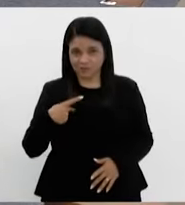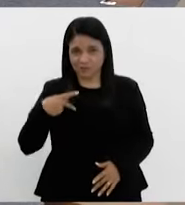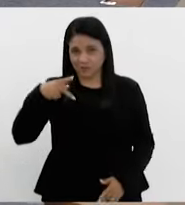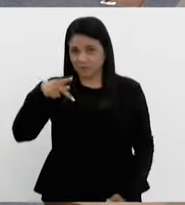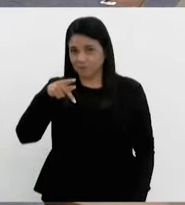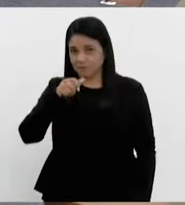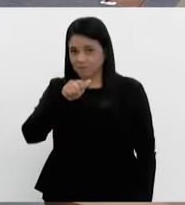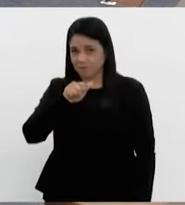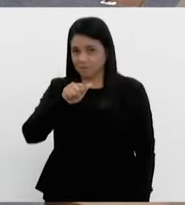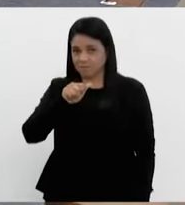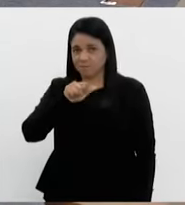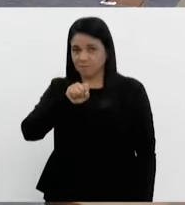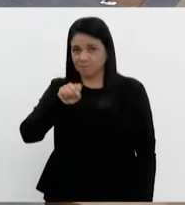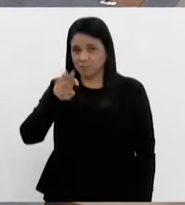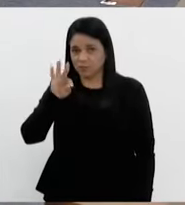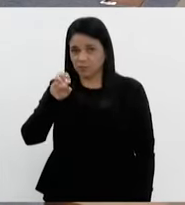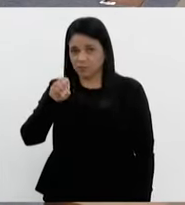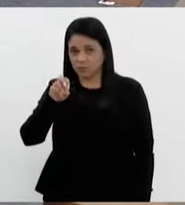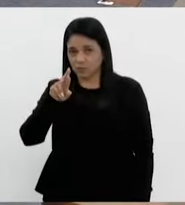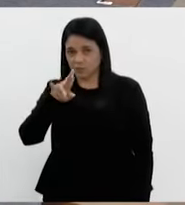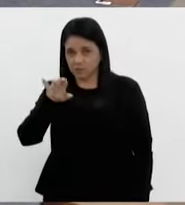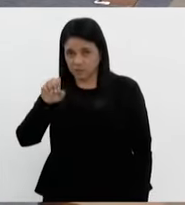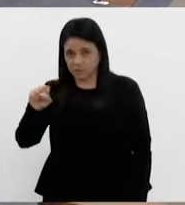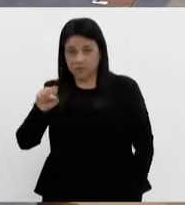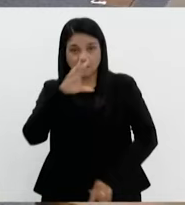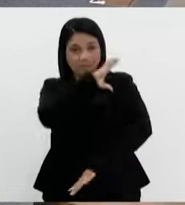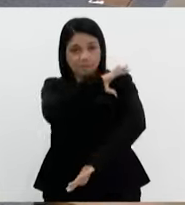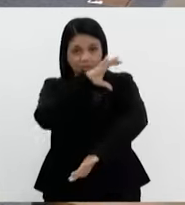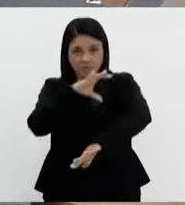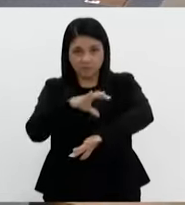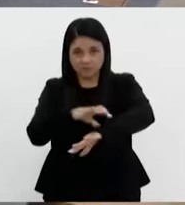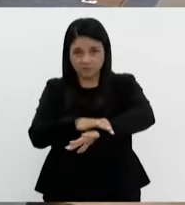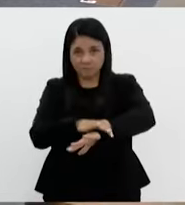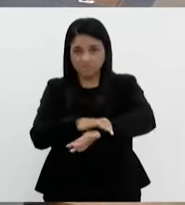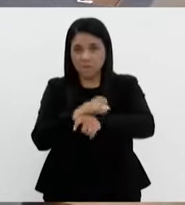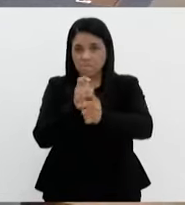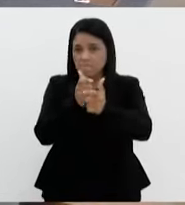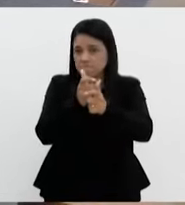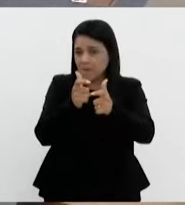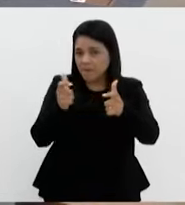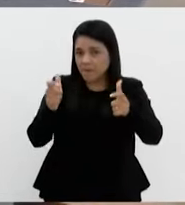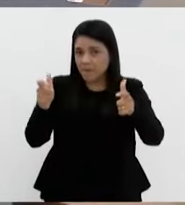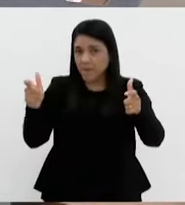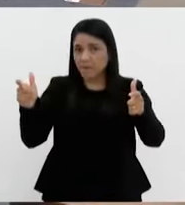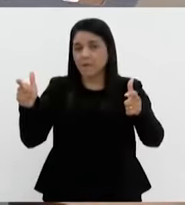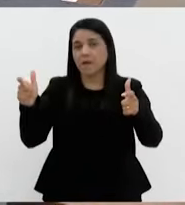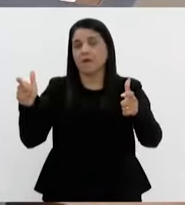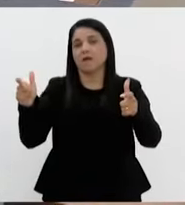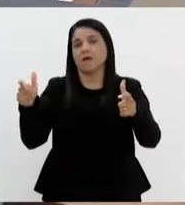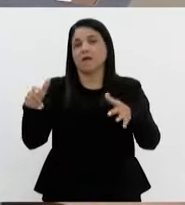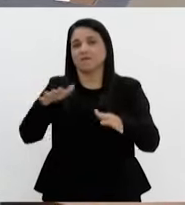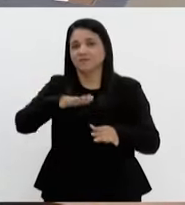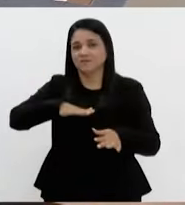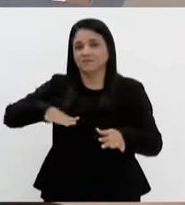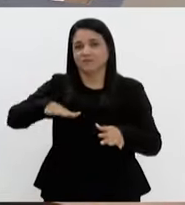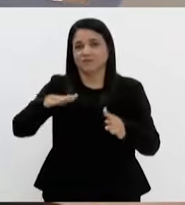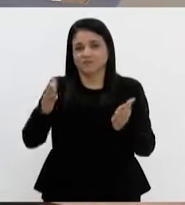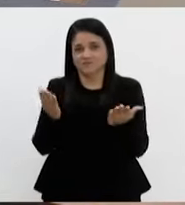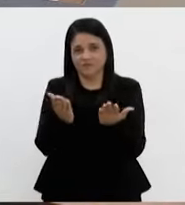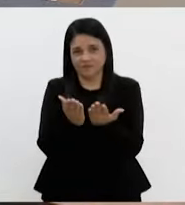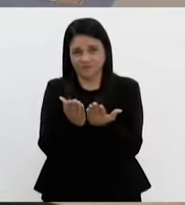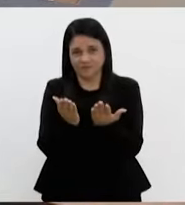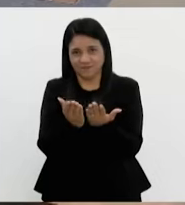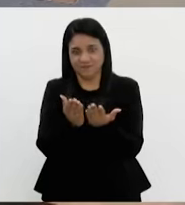desta denominação, a que mais cresce, denominação evangélica, a que mais cresce